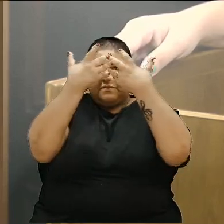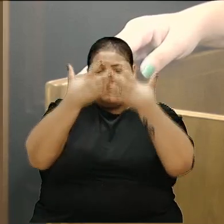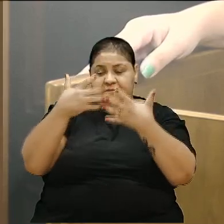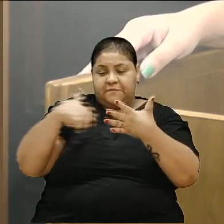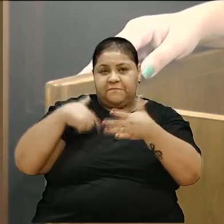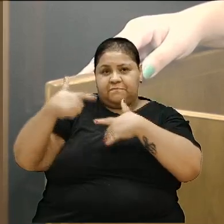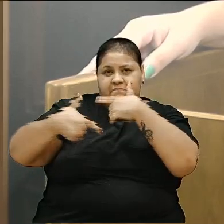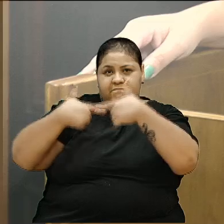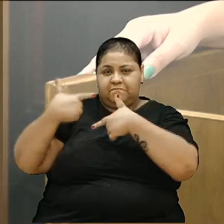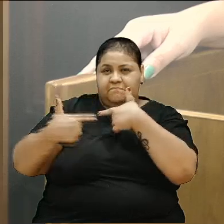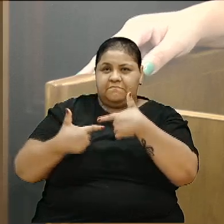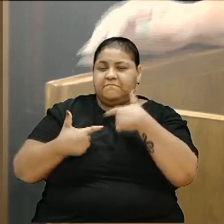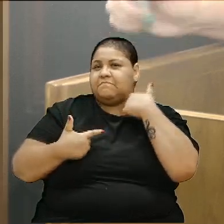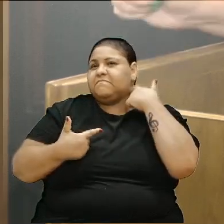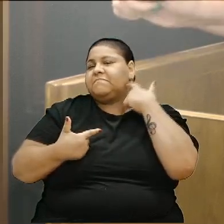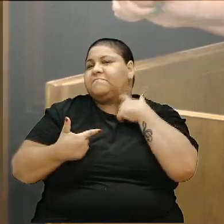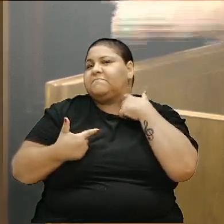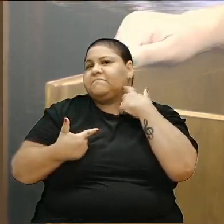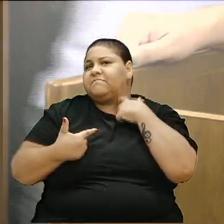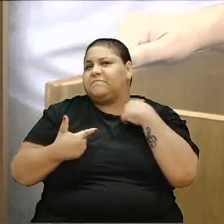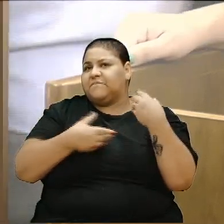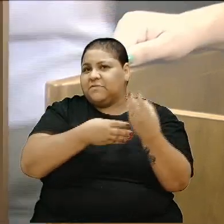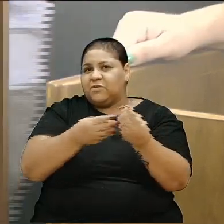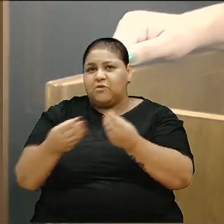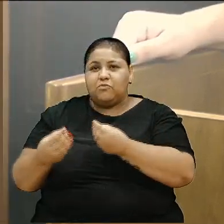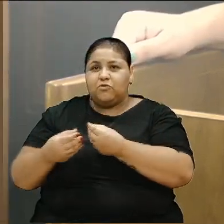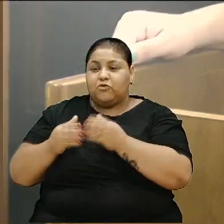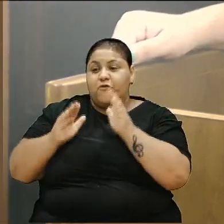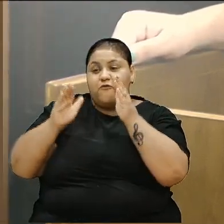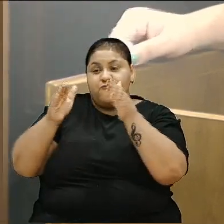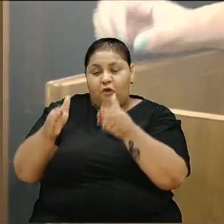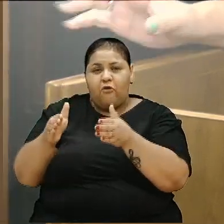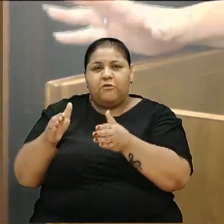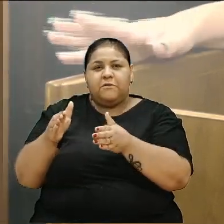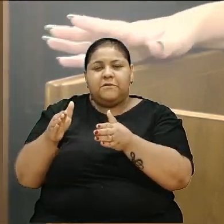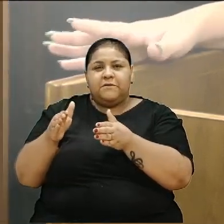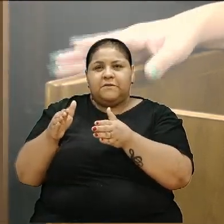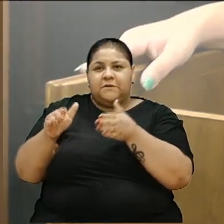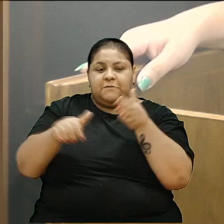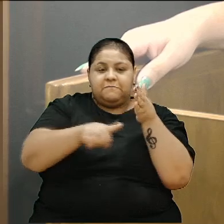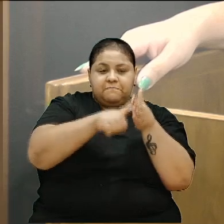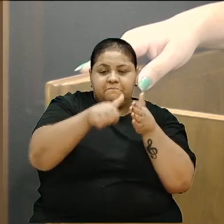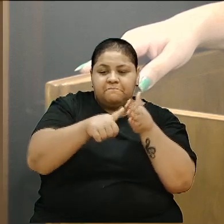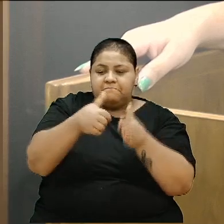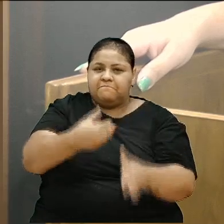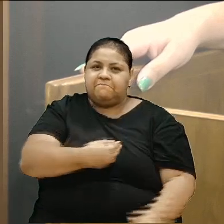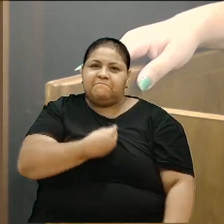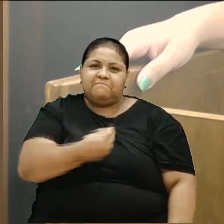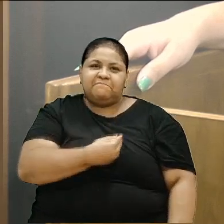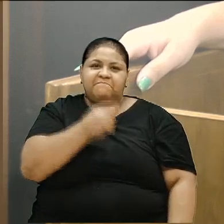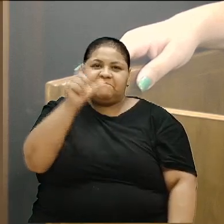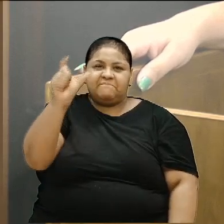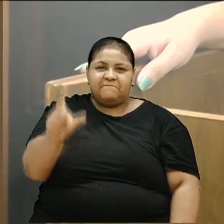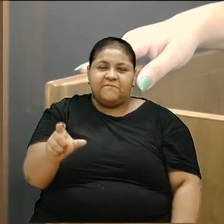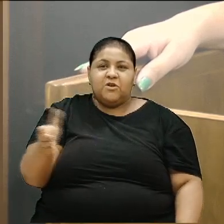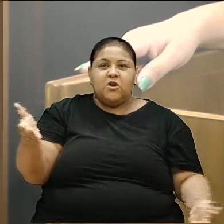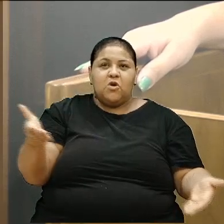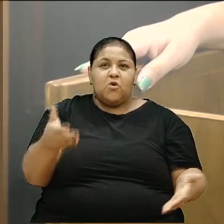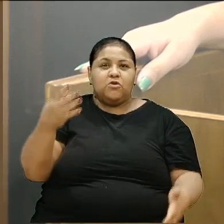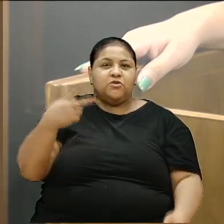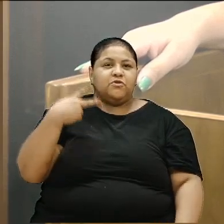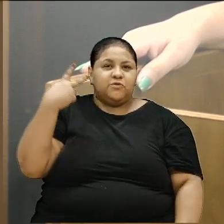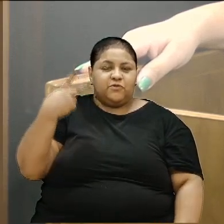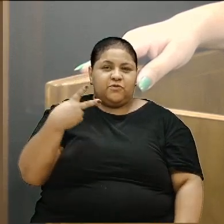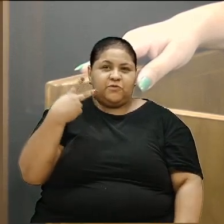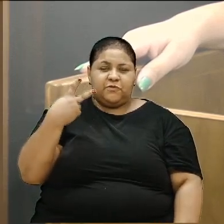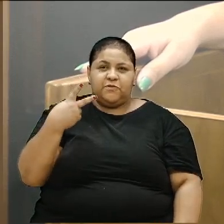trabalho vai ser com muito afinco para realmente melhorar a vida das pessoas. Estou como vereadora,